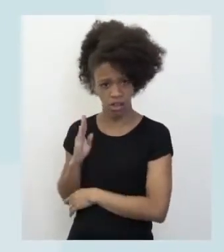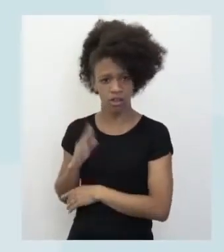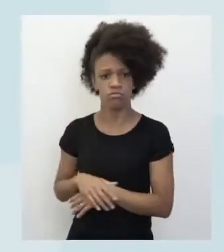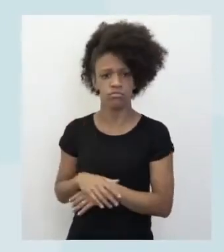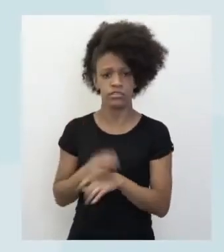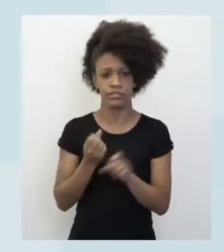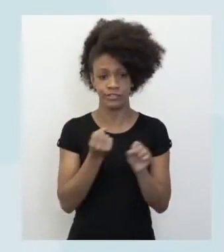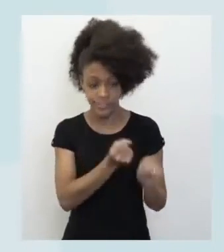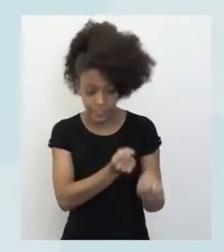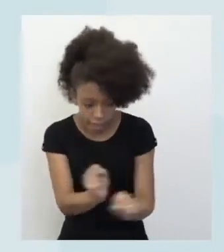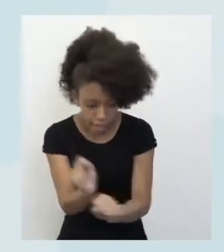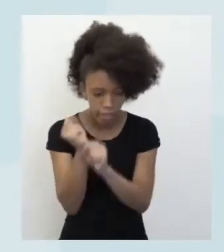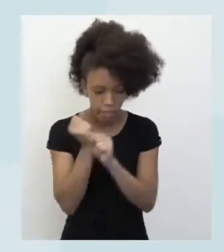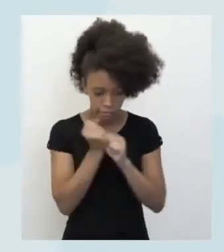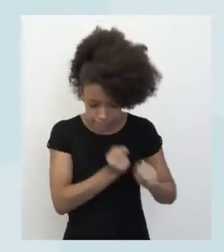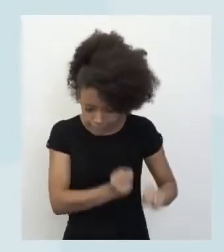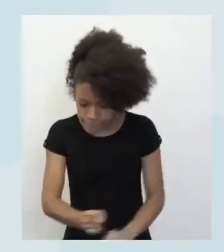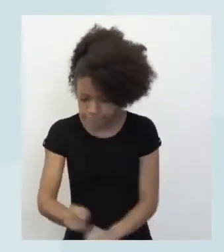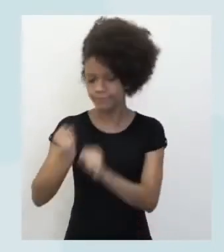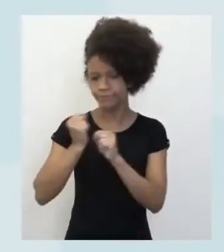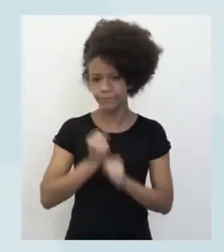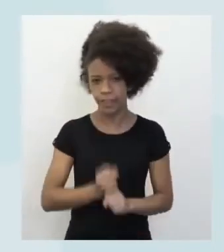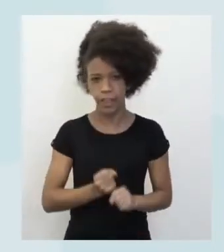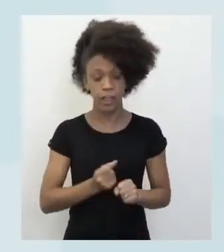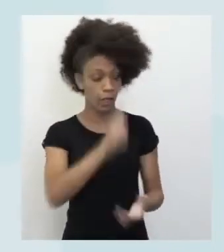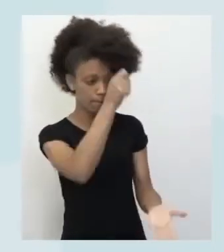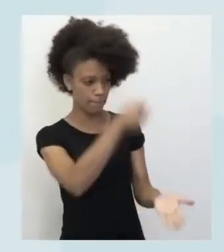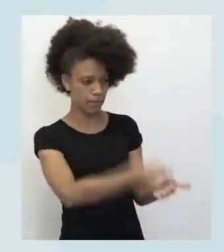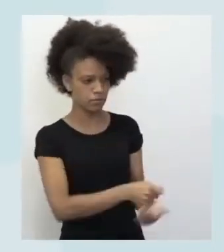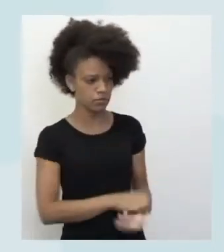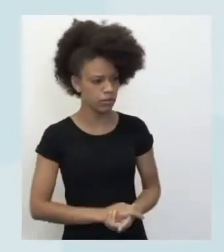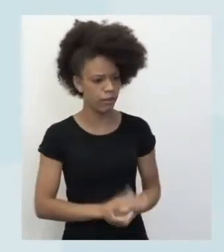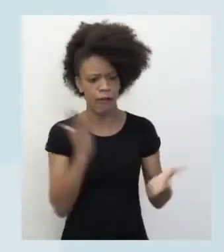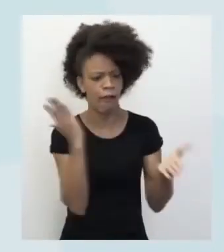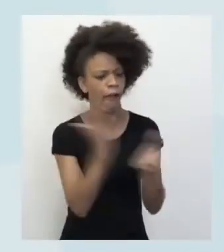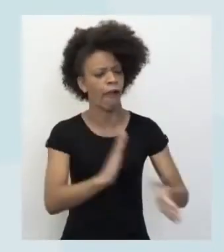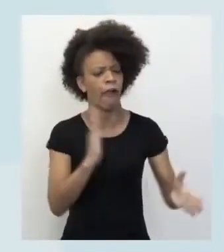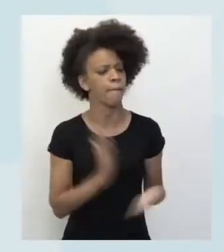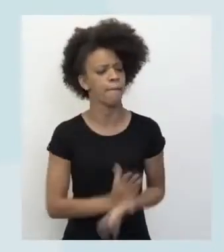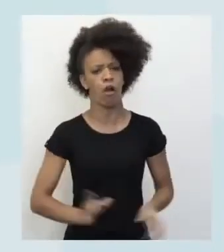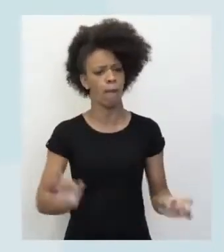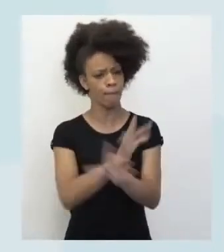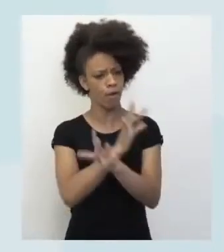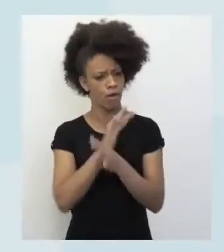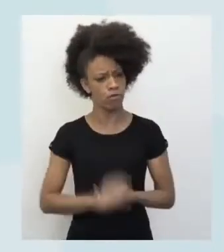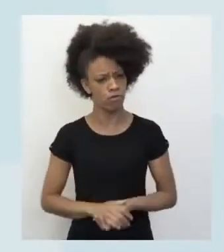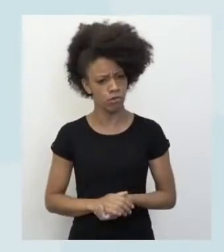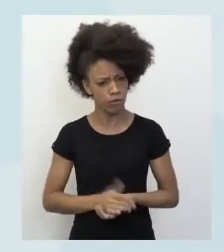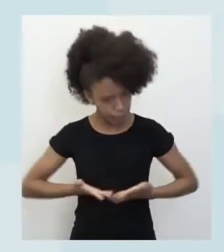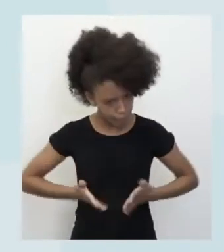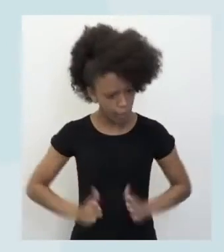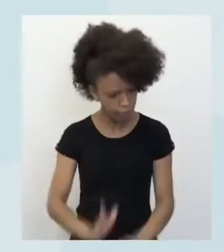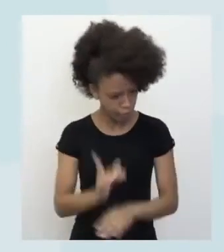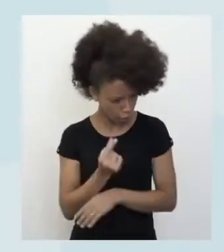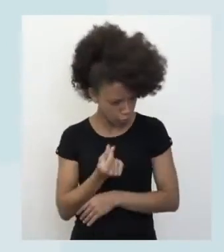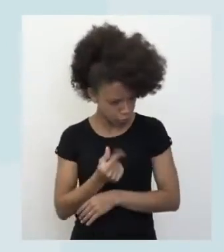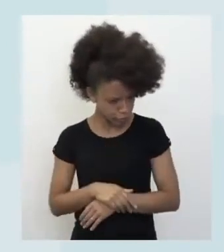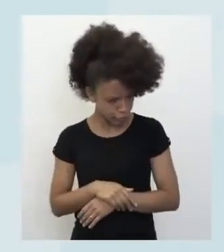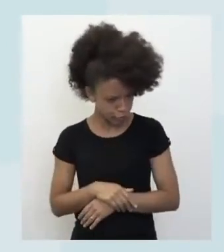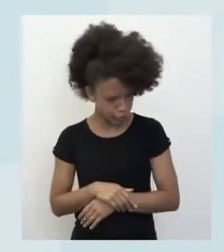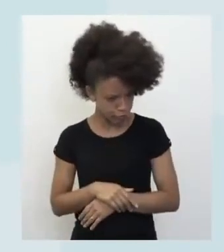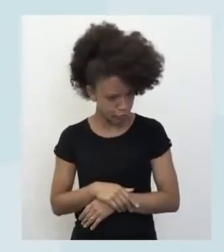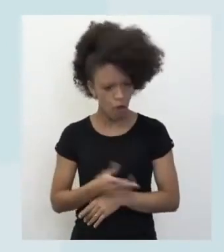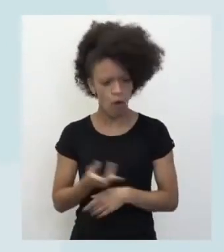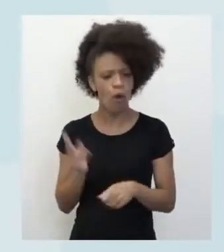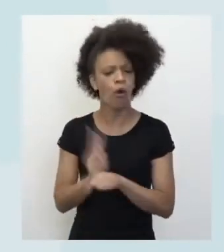a tarefa que eu lhe dei. Acaba esse travesseiro. Ui, nasceu-te algum unheiro? Ou cuidas